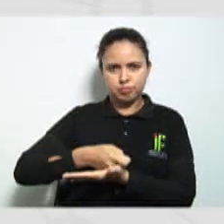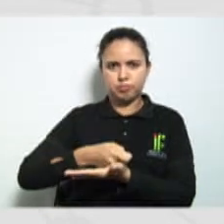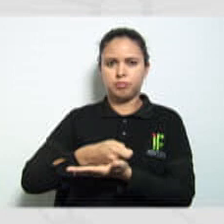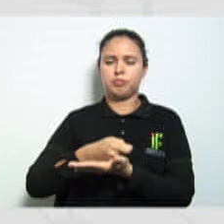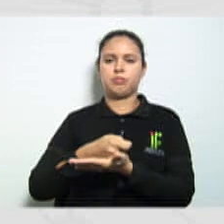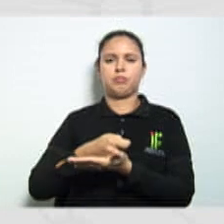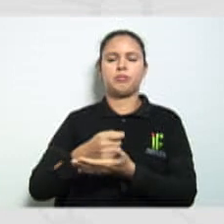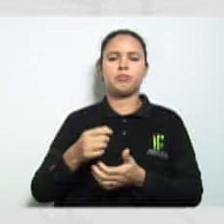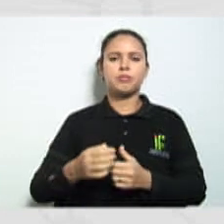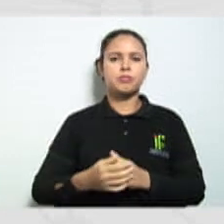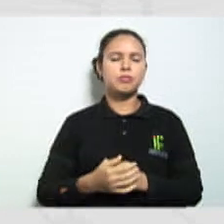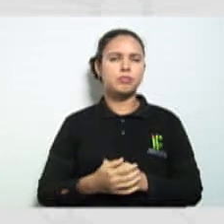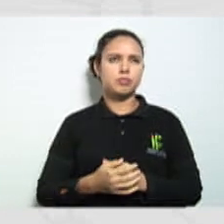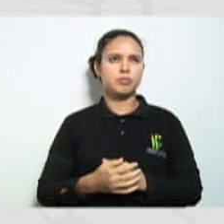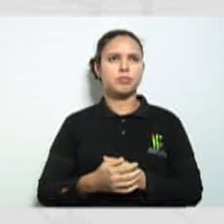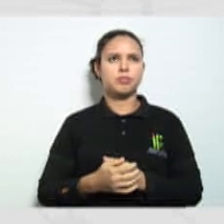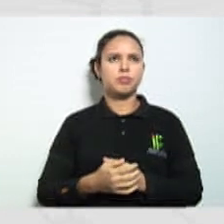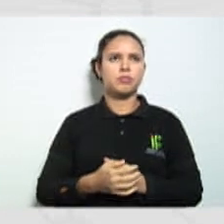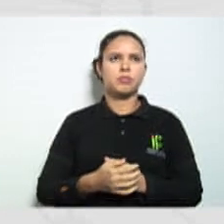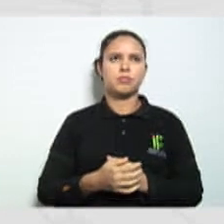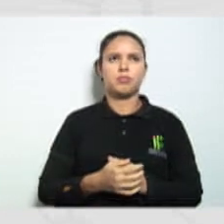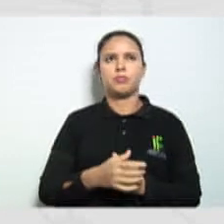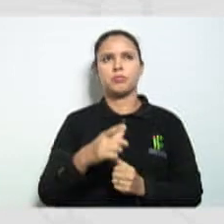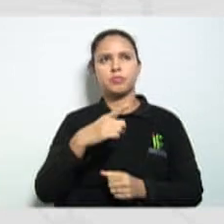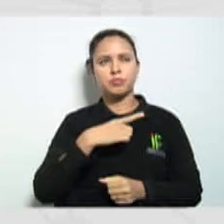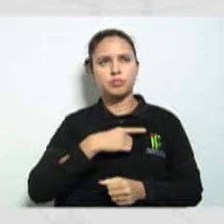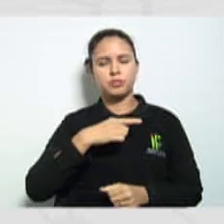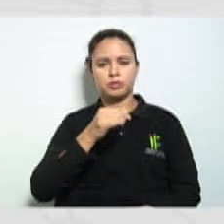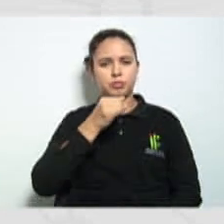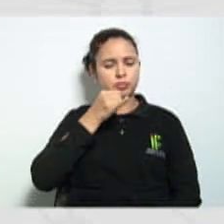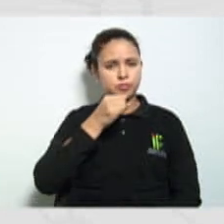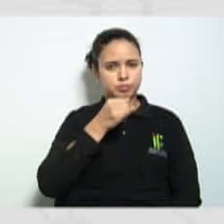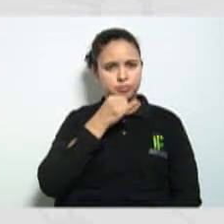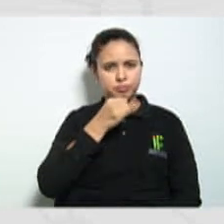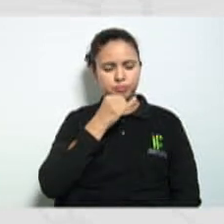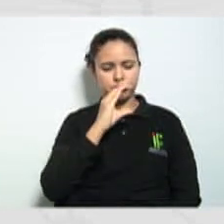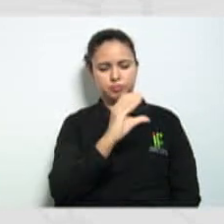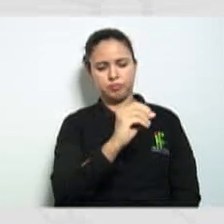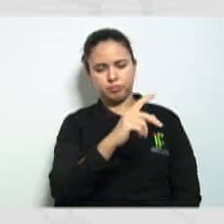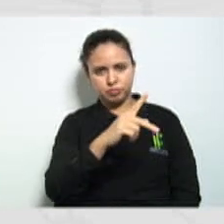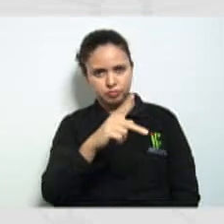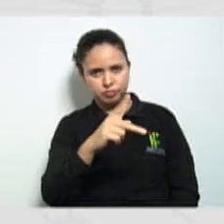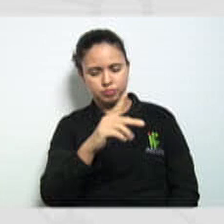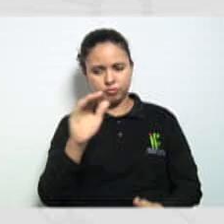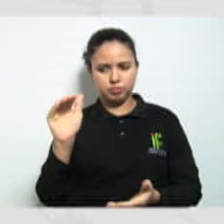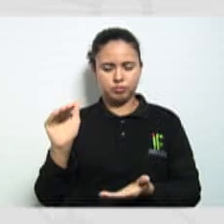entidade. Então, nós temos aqui, vamos supor que ela recebeu R$30 mil